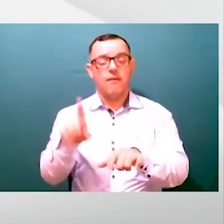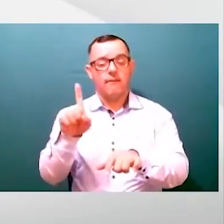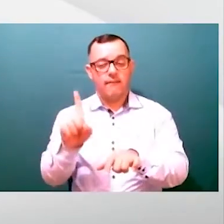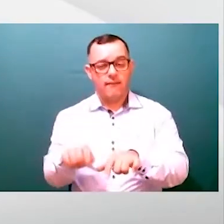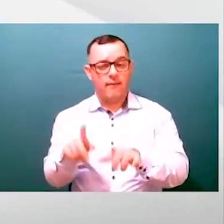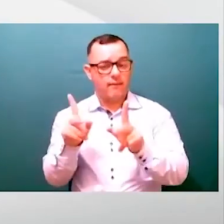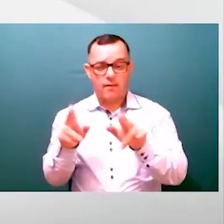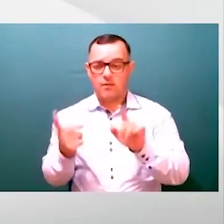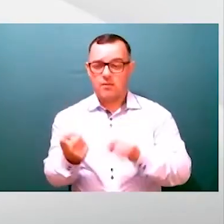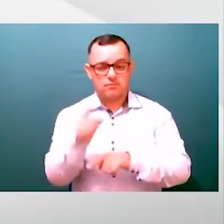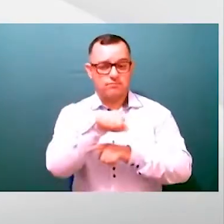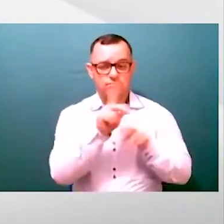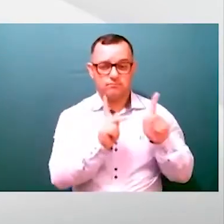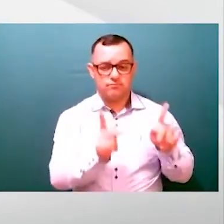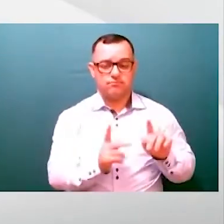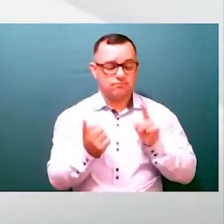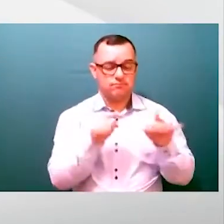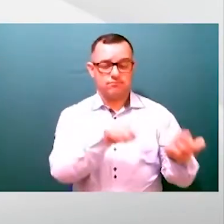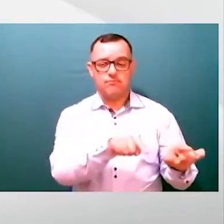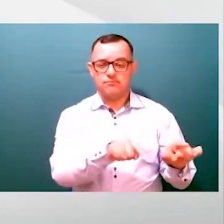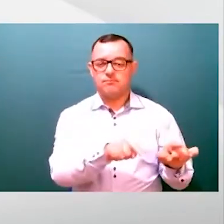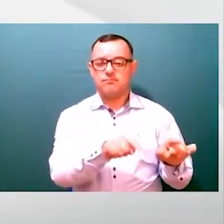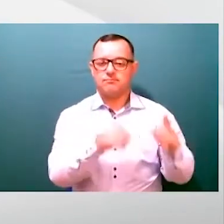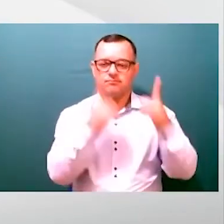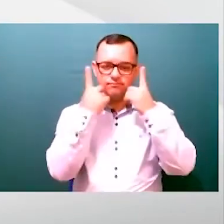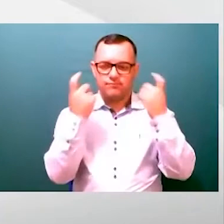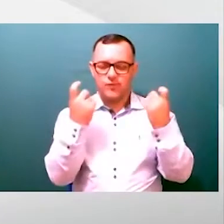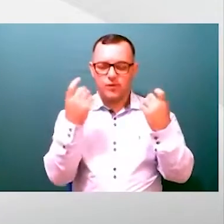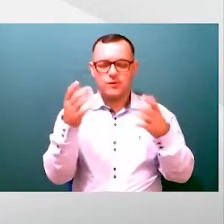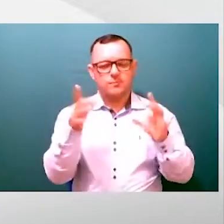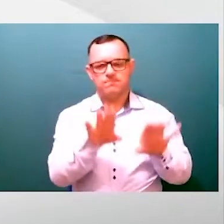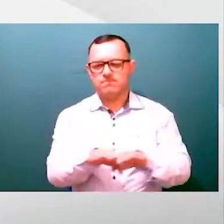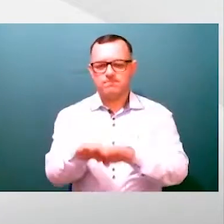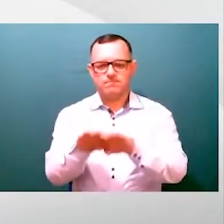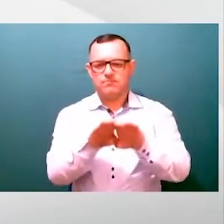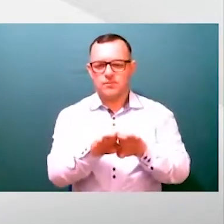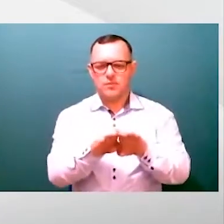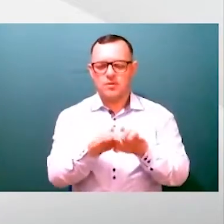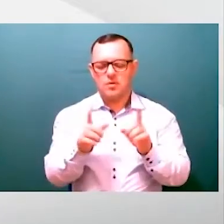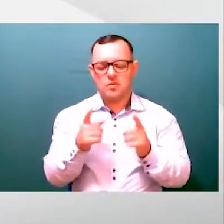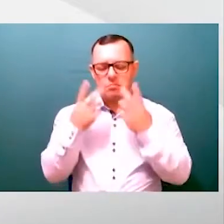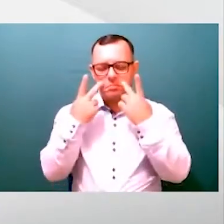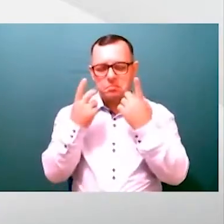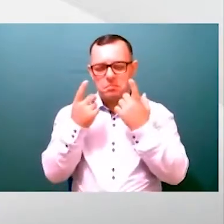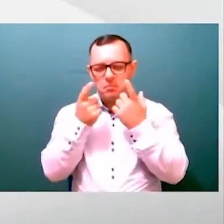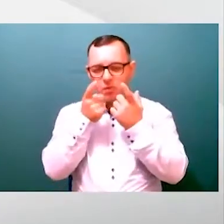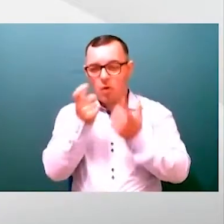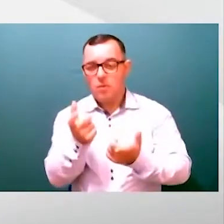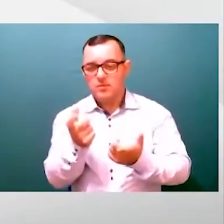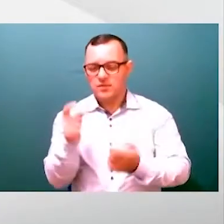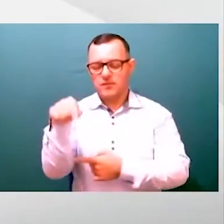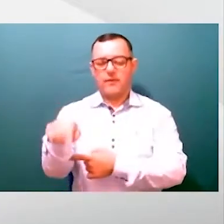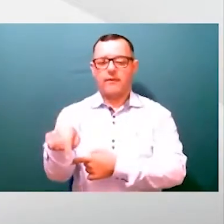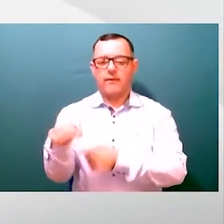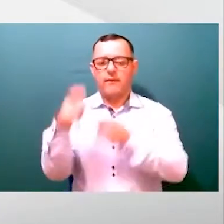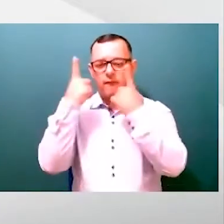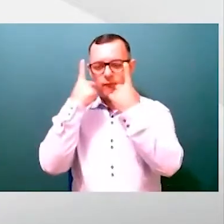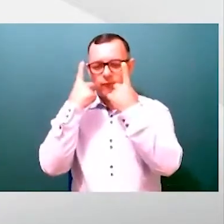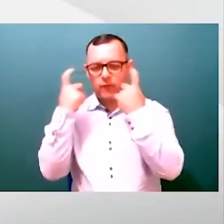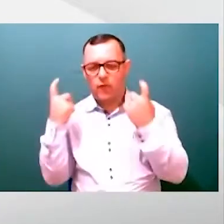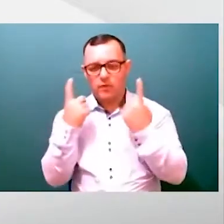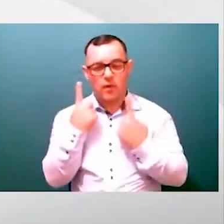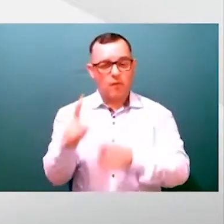violência contra os seres humanos também. Via de regra, a gente observa aqueles que são violentos contra